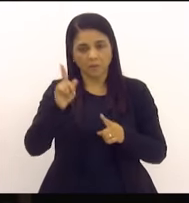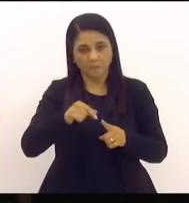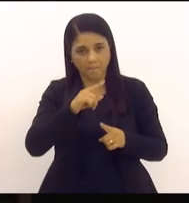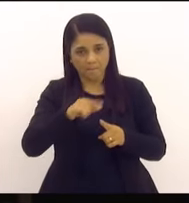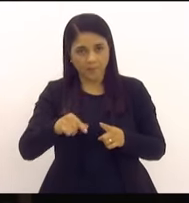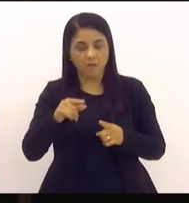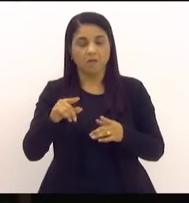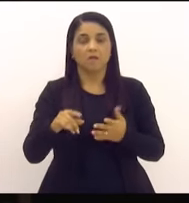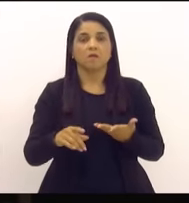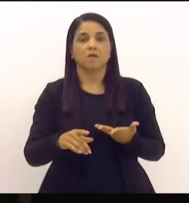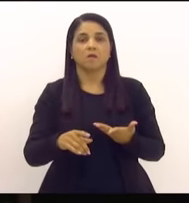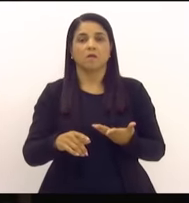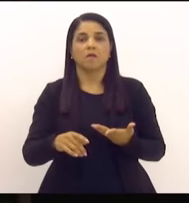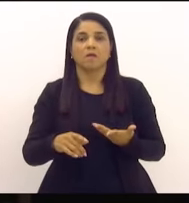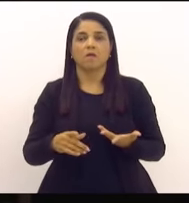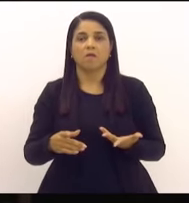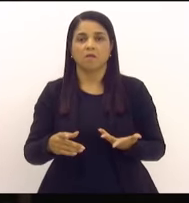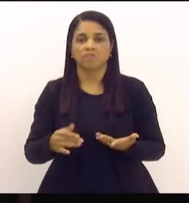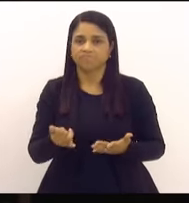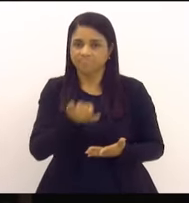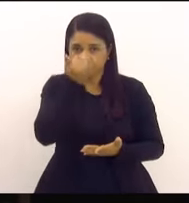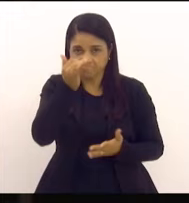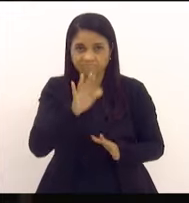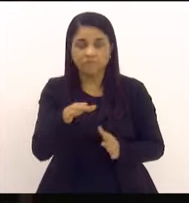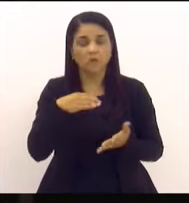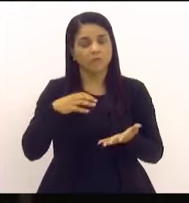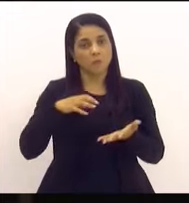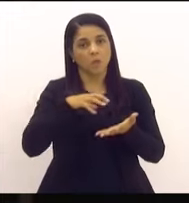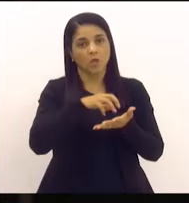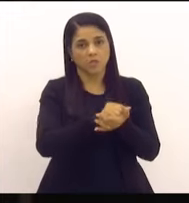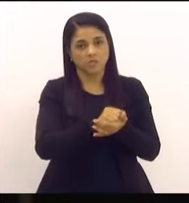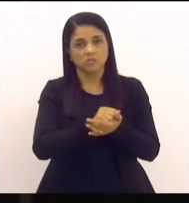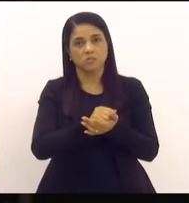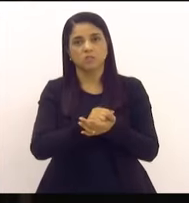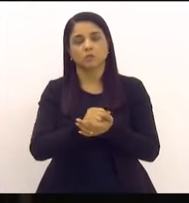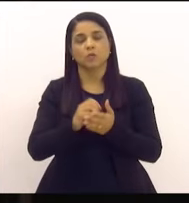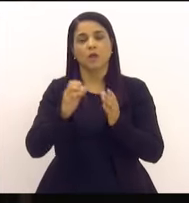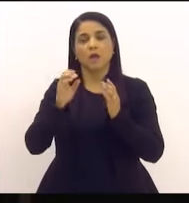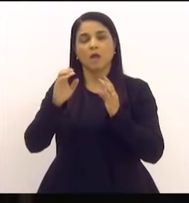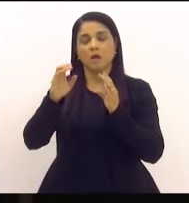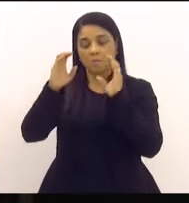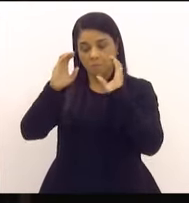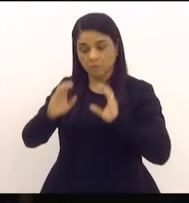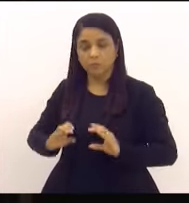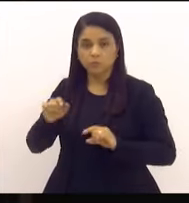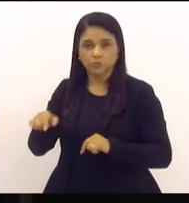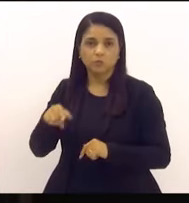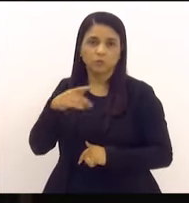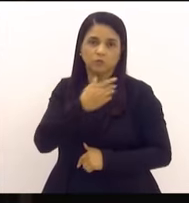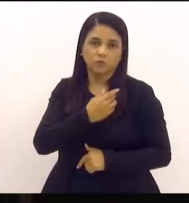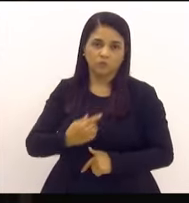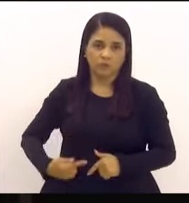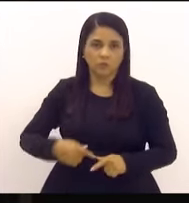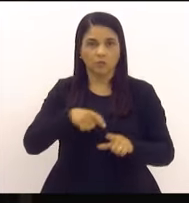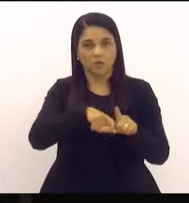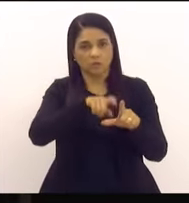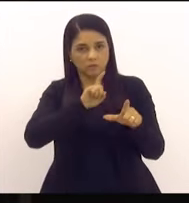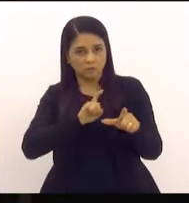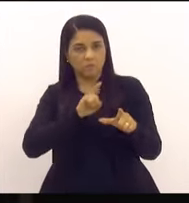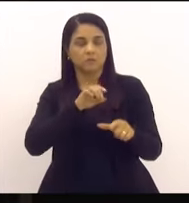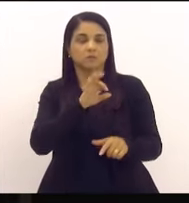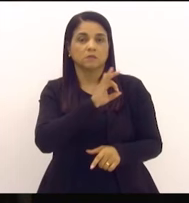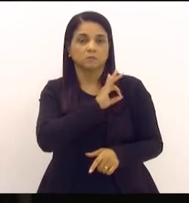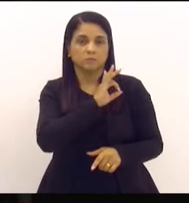aconteceu. Então fica aqui o meu registro a toda a postura do governador em relação à autonomia e independência das